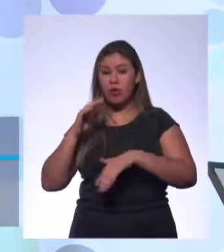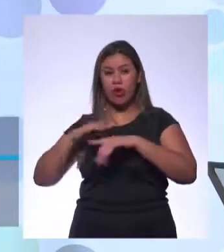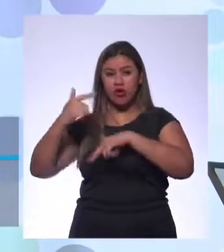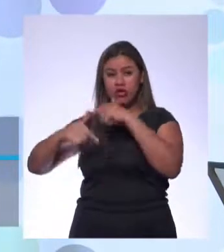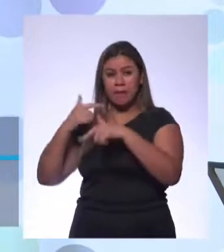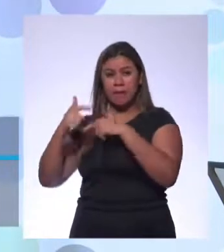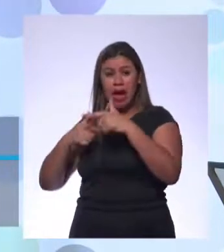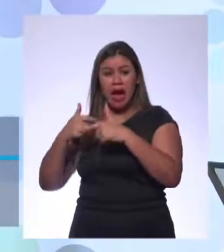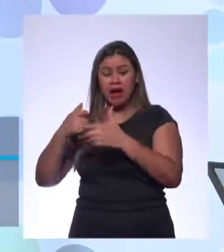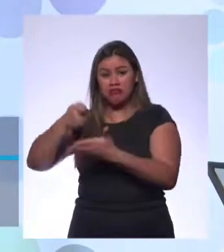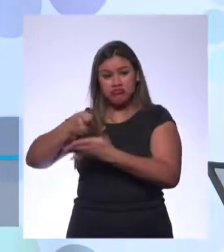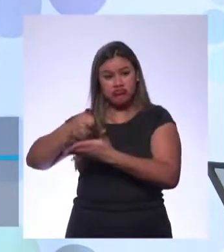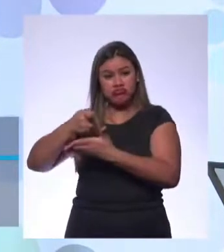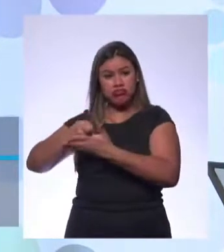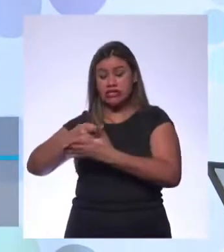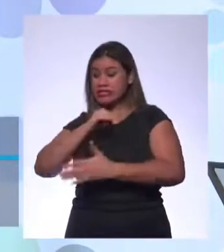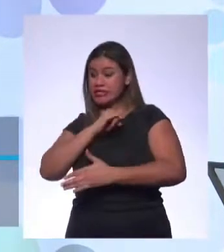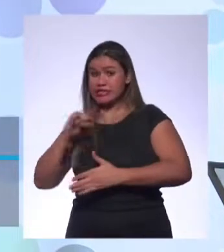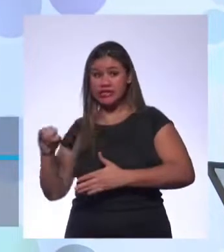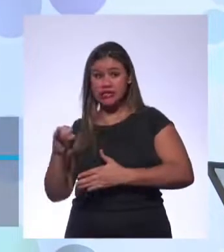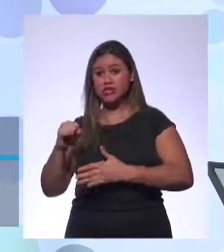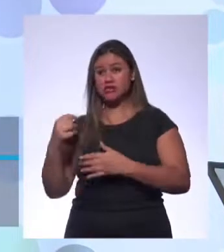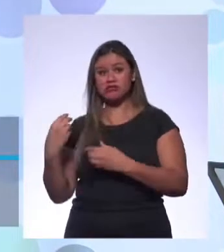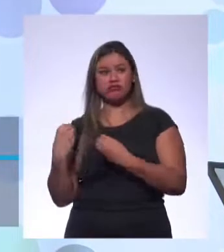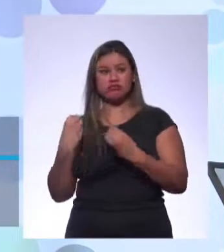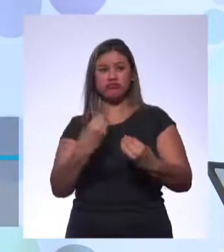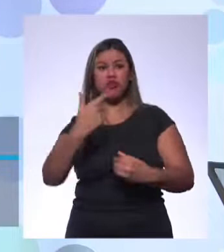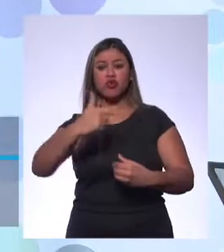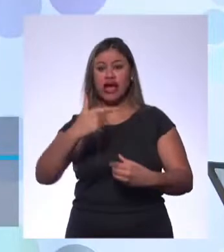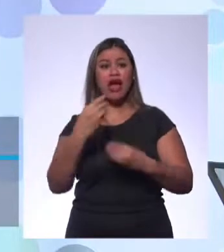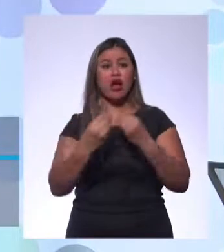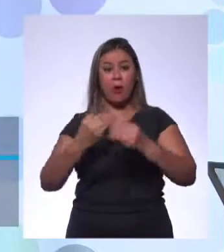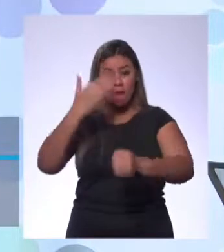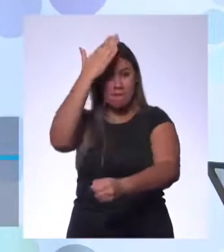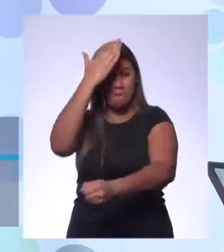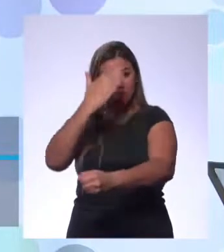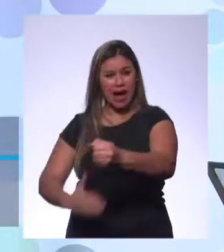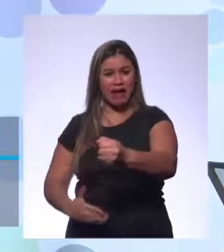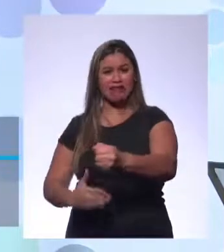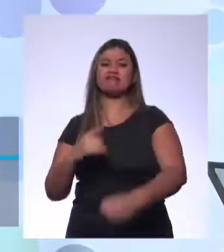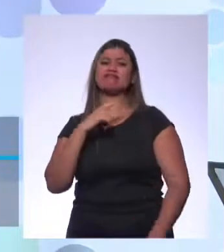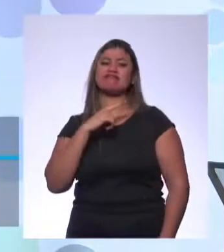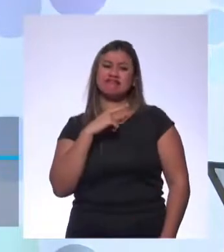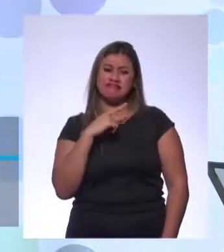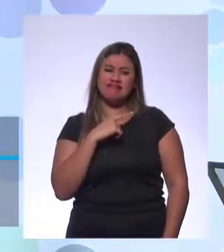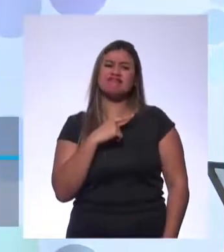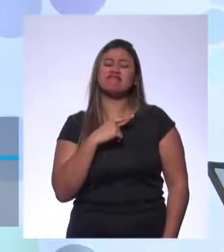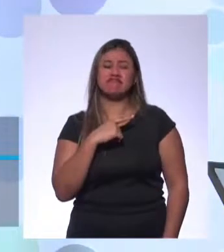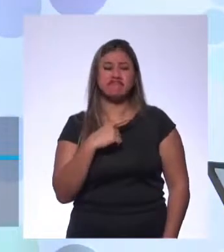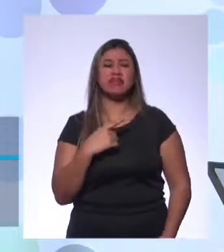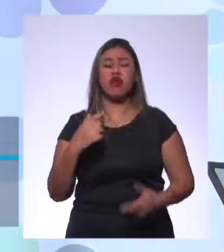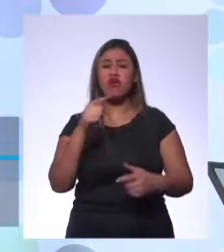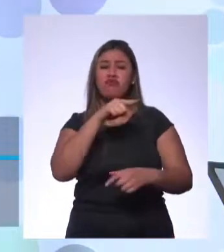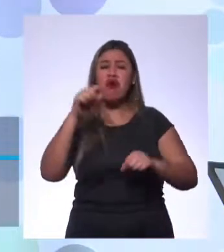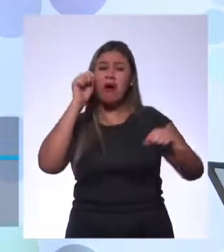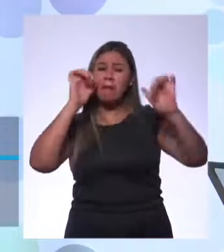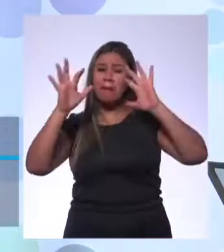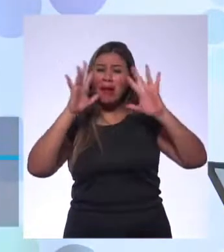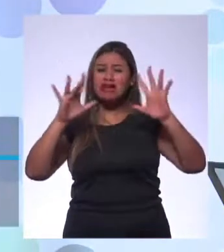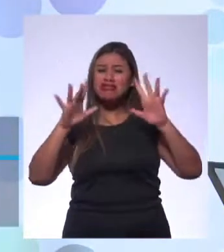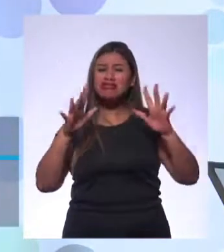delas, elas eram punidas dessa maneira, entre outras formas de violência. Então, nesse momento, reflitam aí de